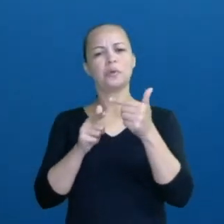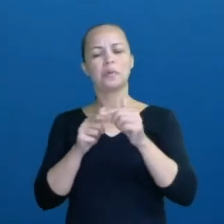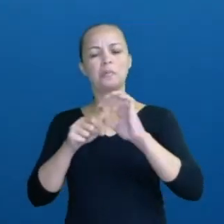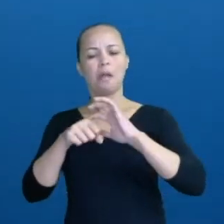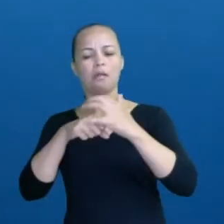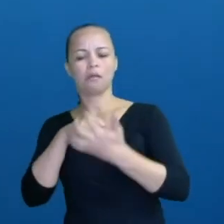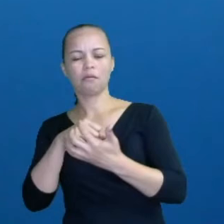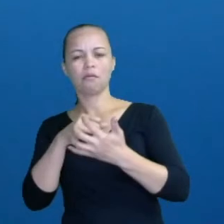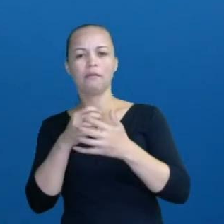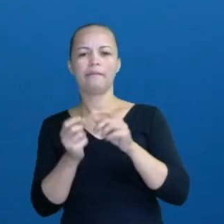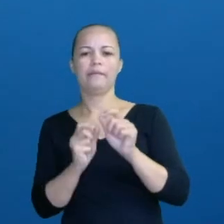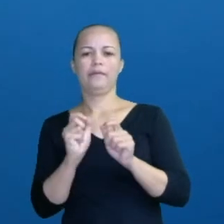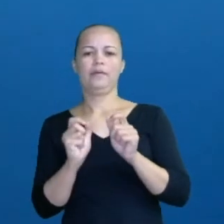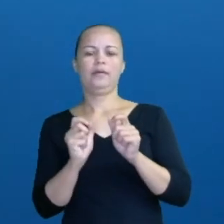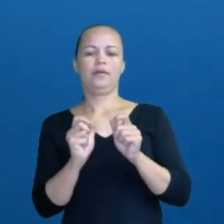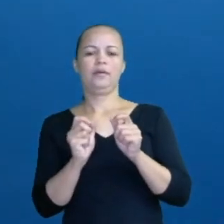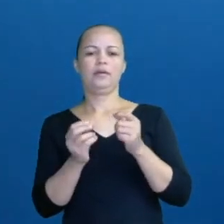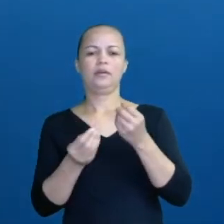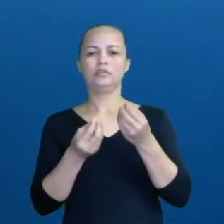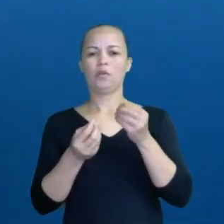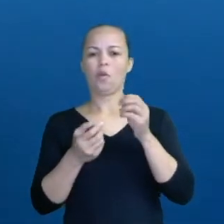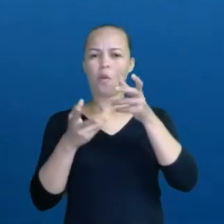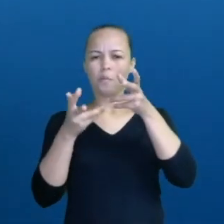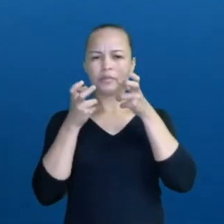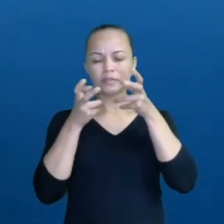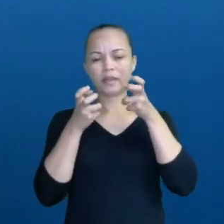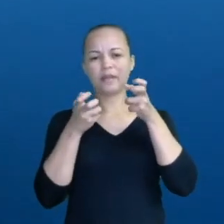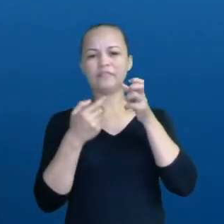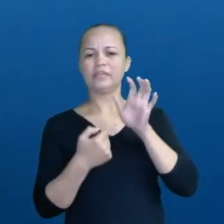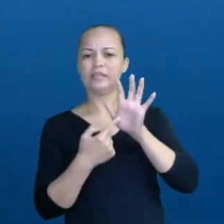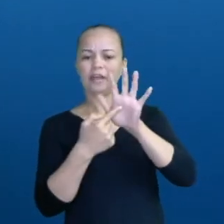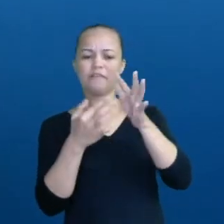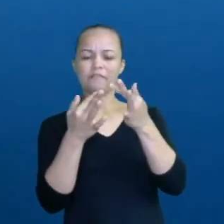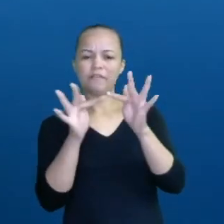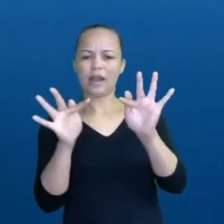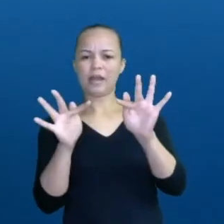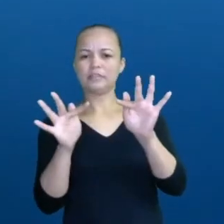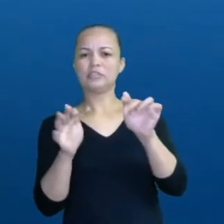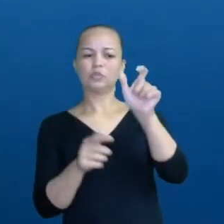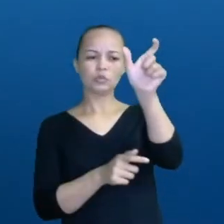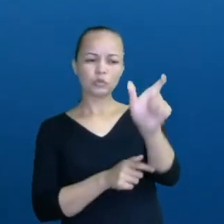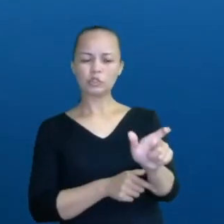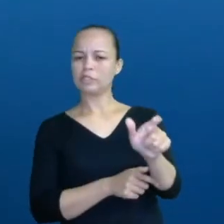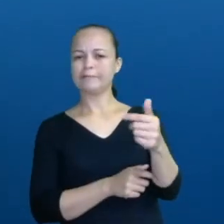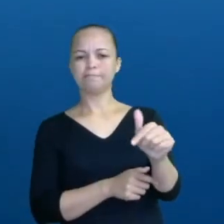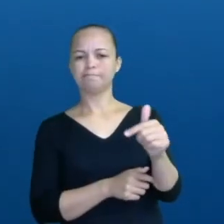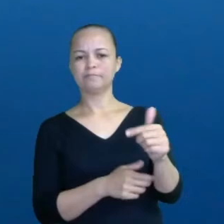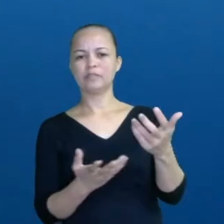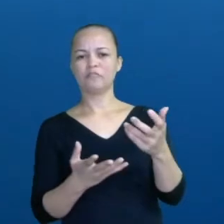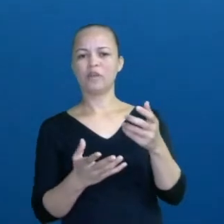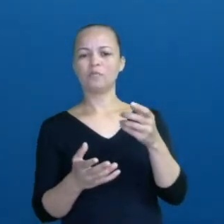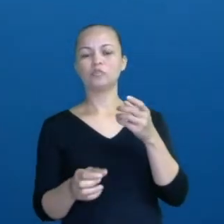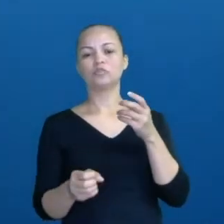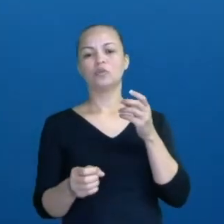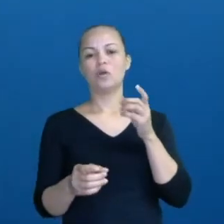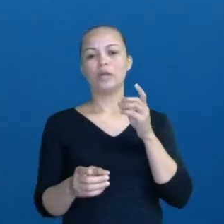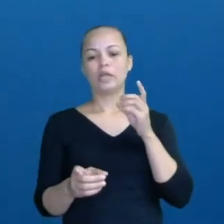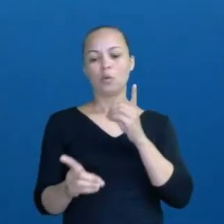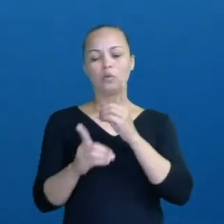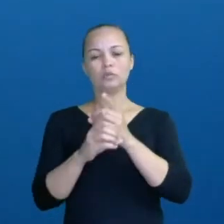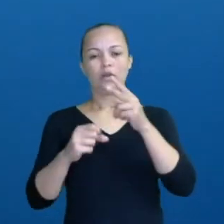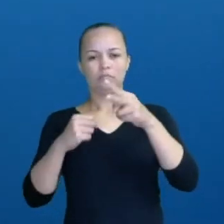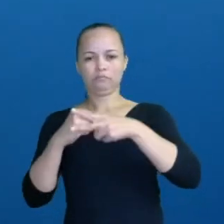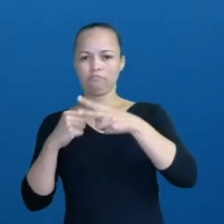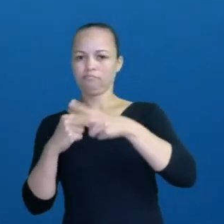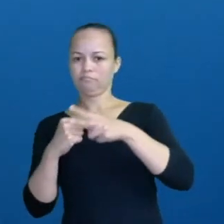Percebam que nessa frase o sujeito ele não aparece escrito na frase. Então, vamos localizar o verbo. O verbo dessa